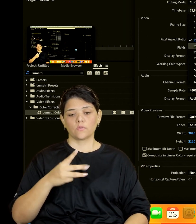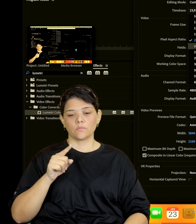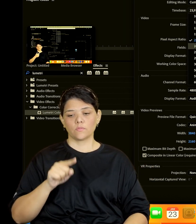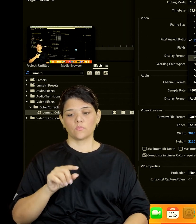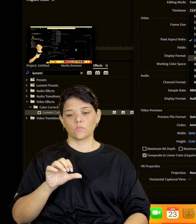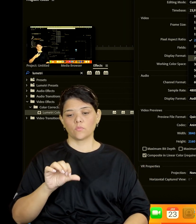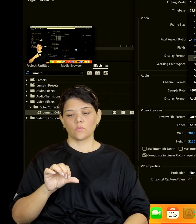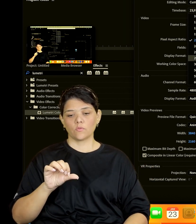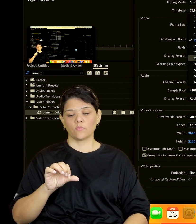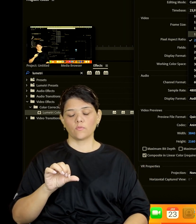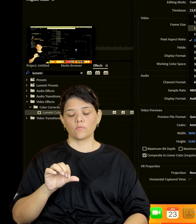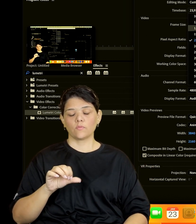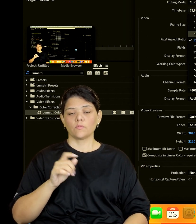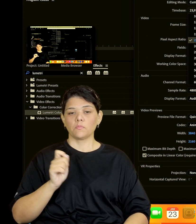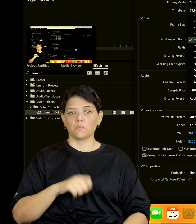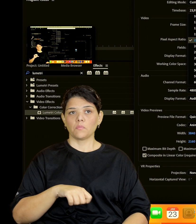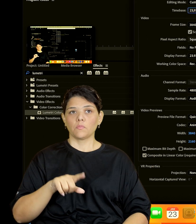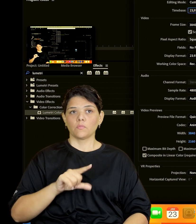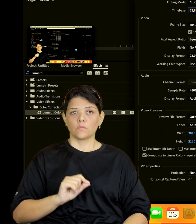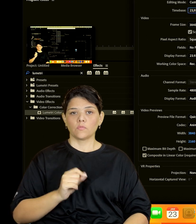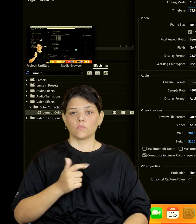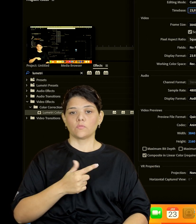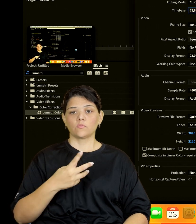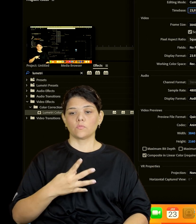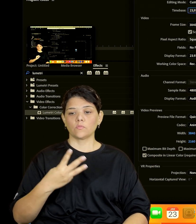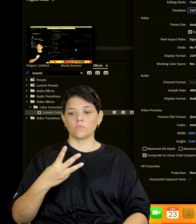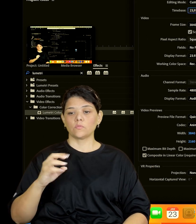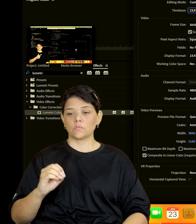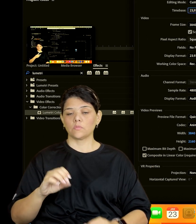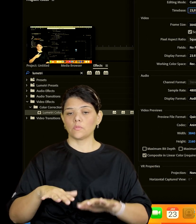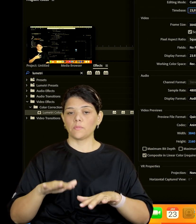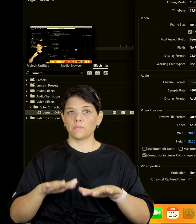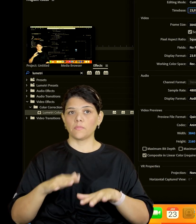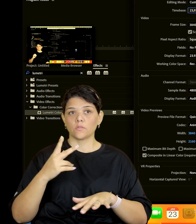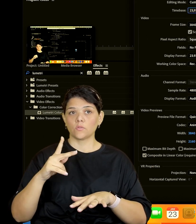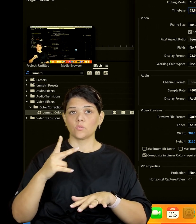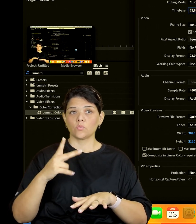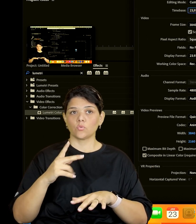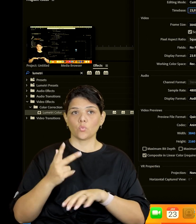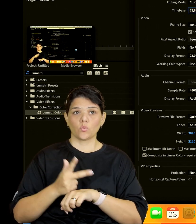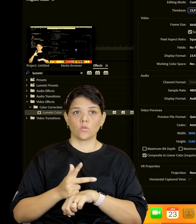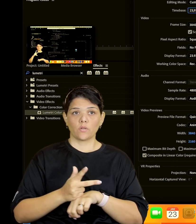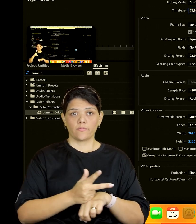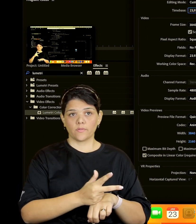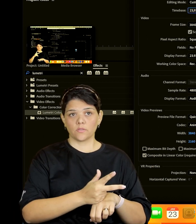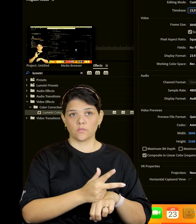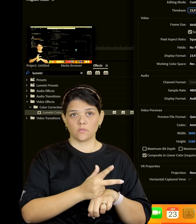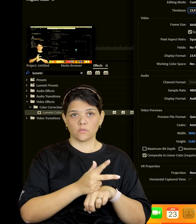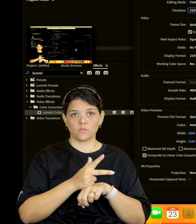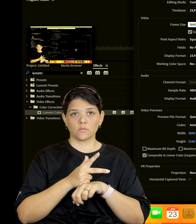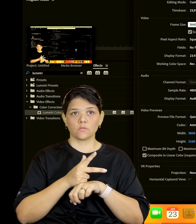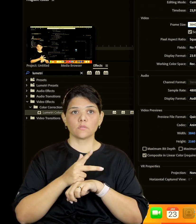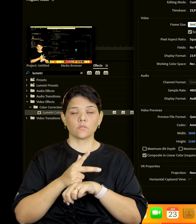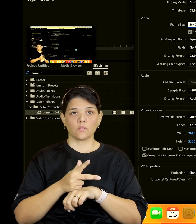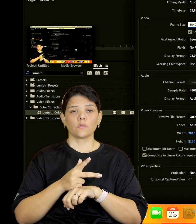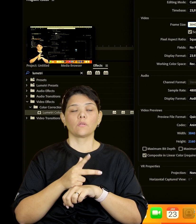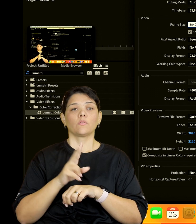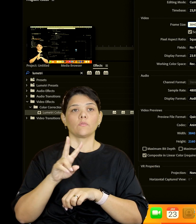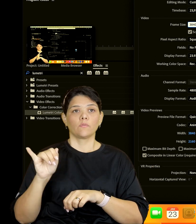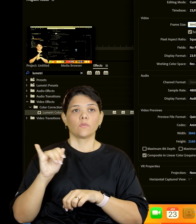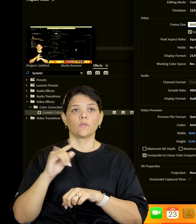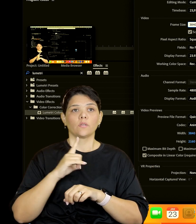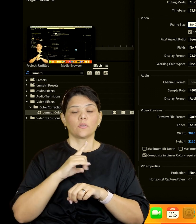escolher 24, 30, tranquilo, depende da sua gravação, esse realmente tem que bater com a sua gravação. Aqui a gente tem